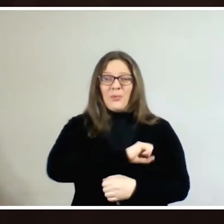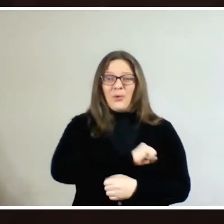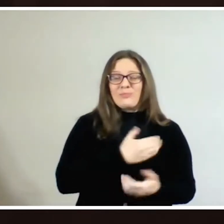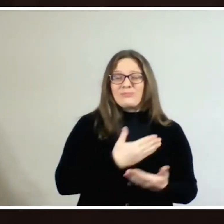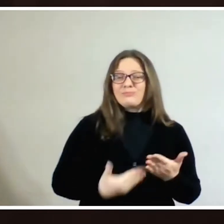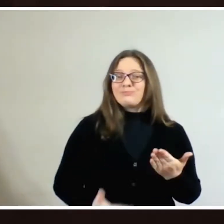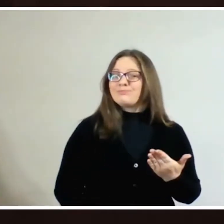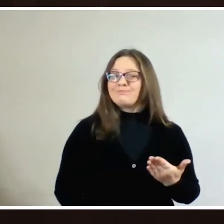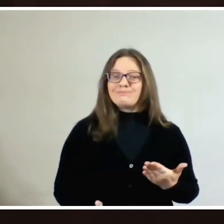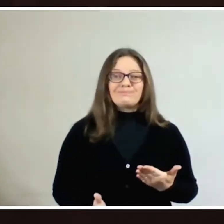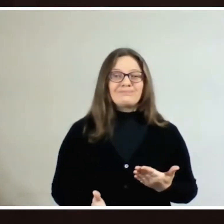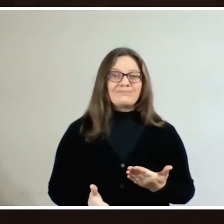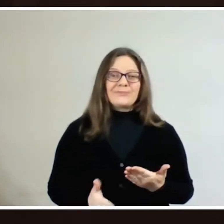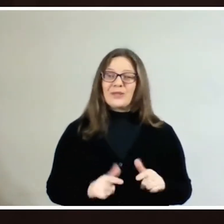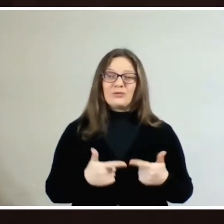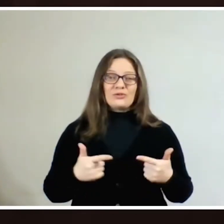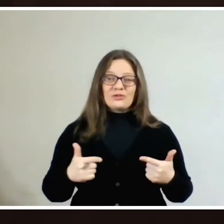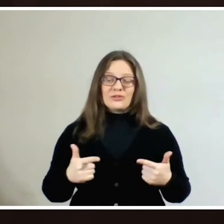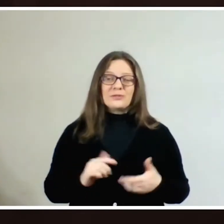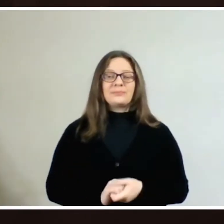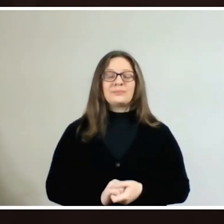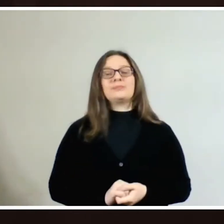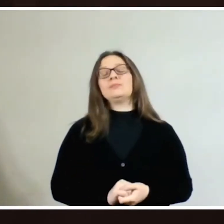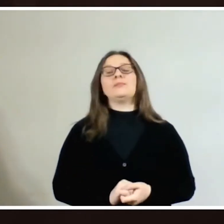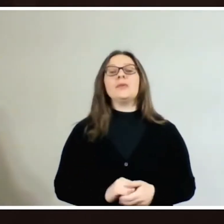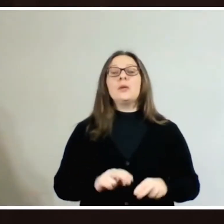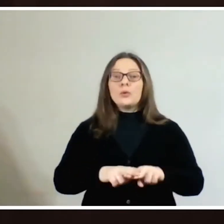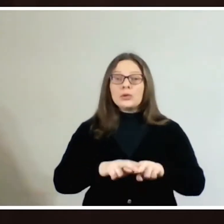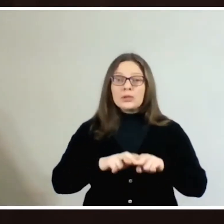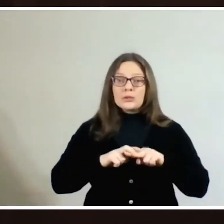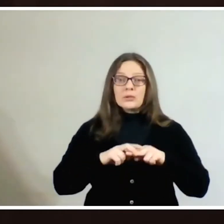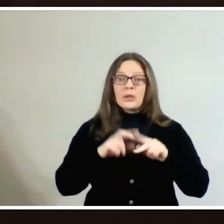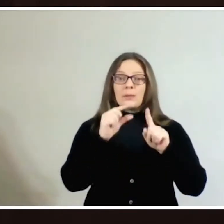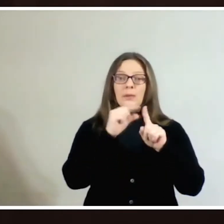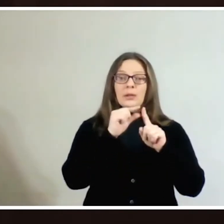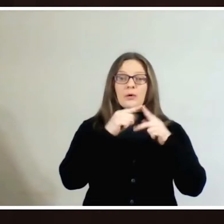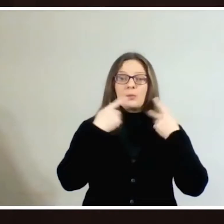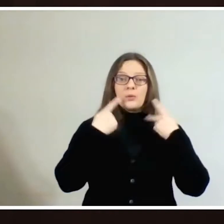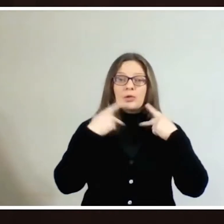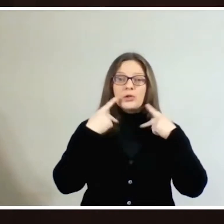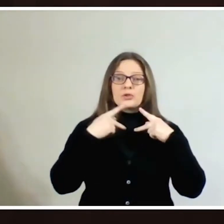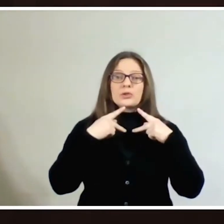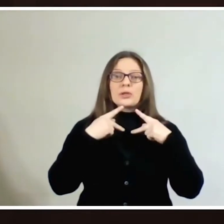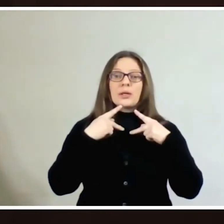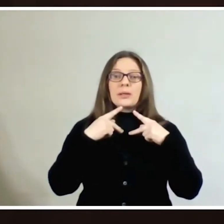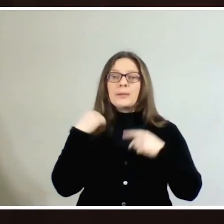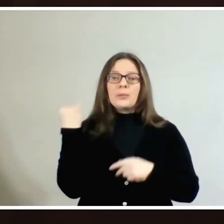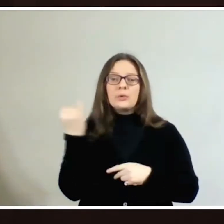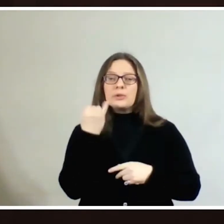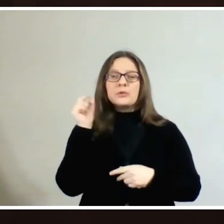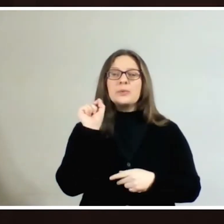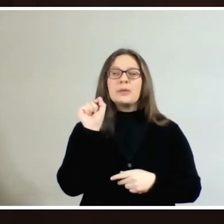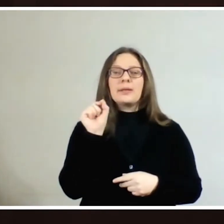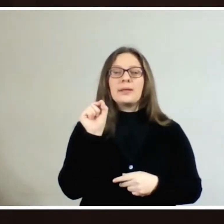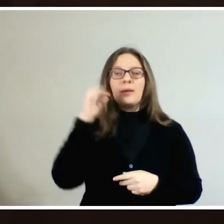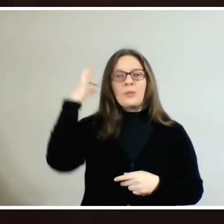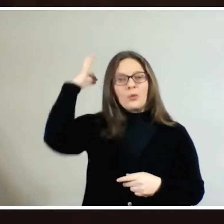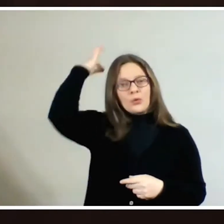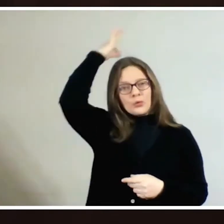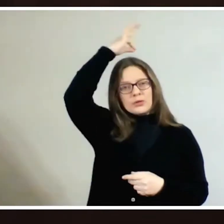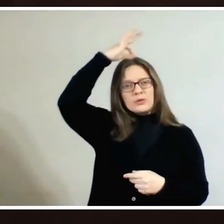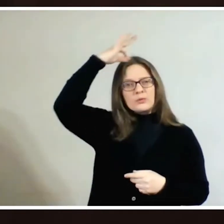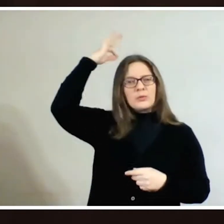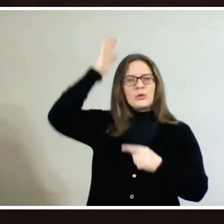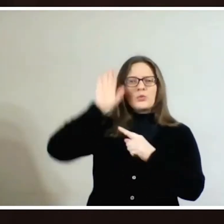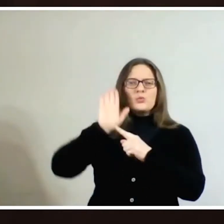a palavra profética vem para você ouvir o que o Espírito diz às igrejas de uma forma viva